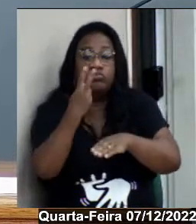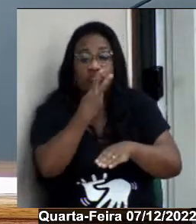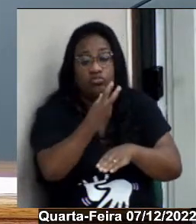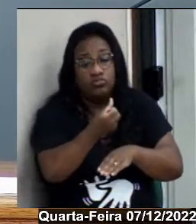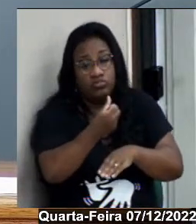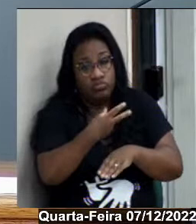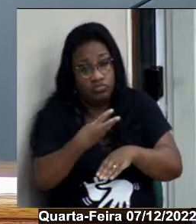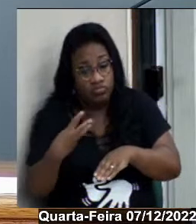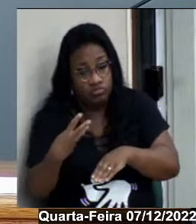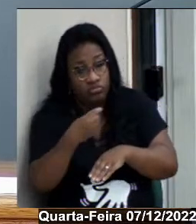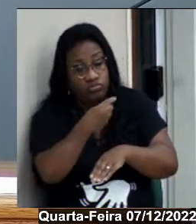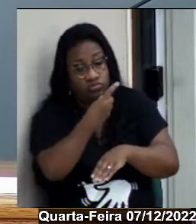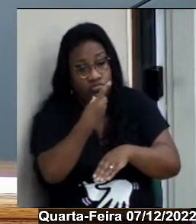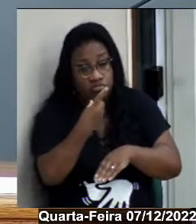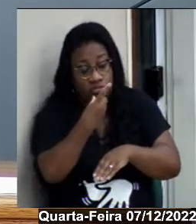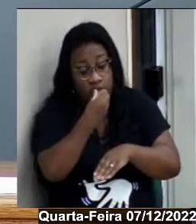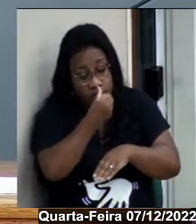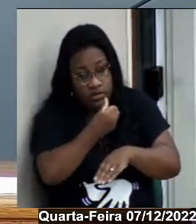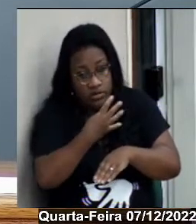nº